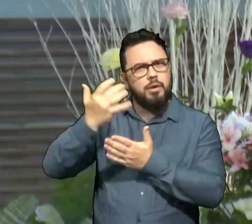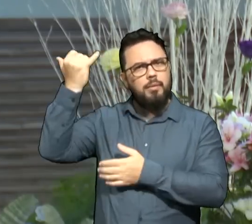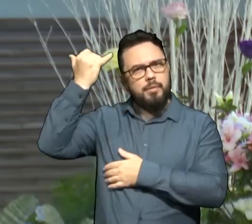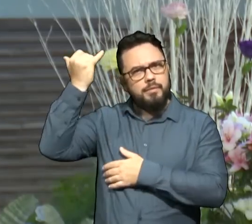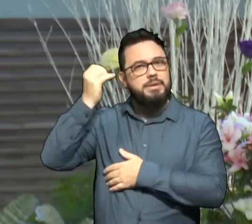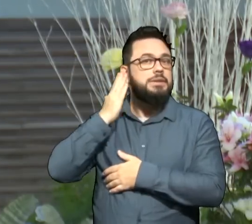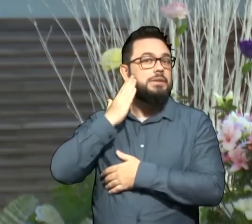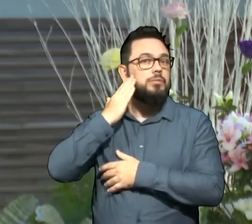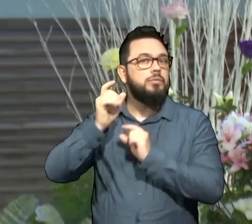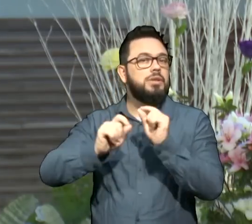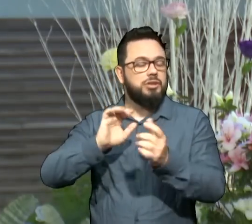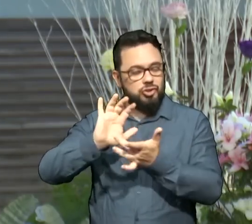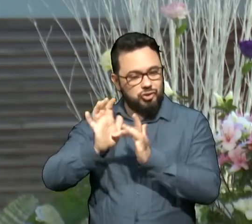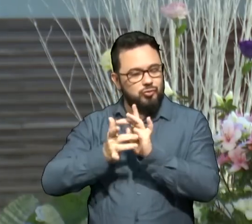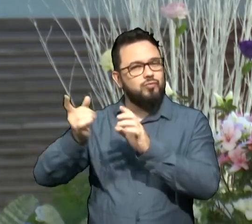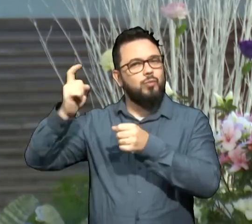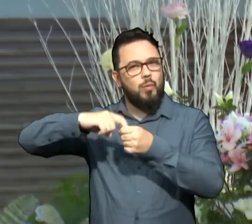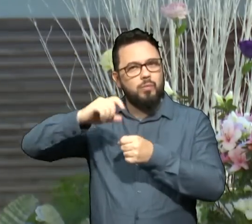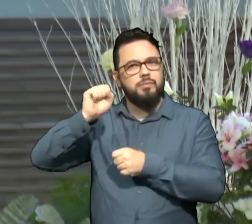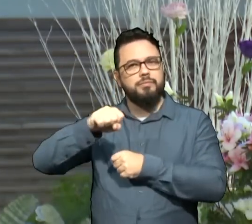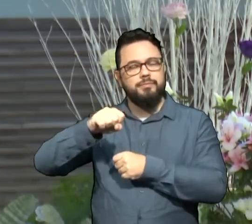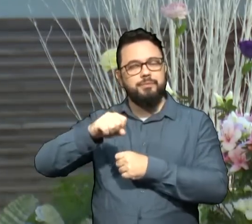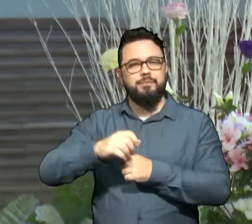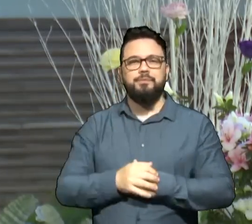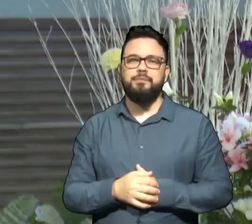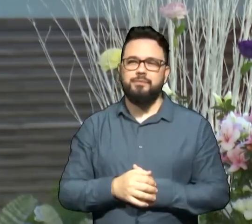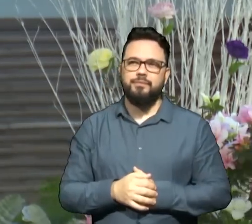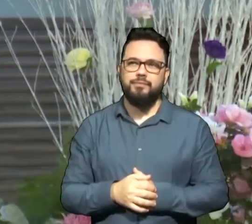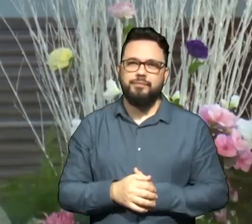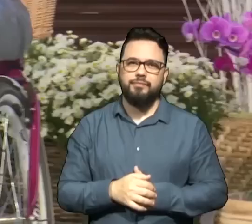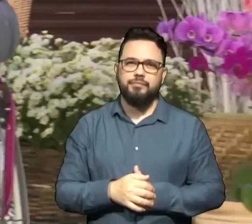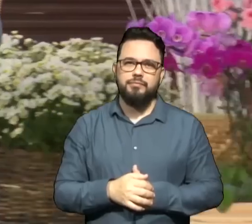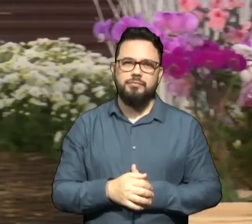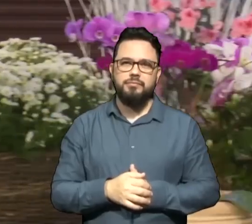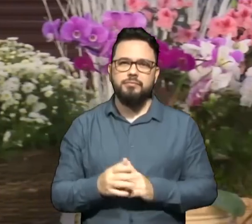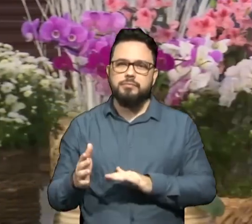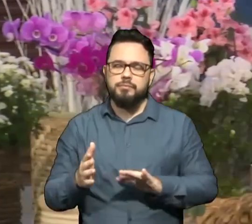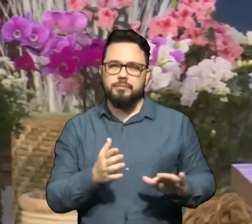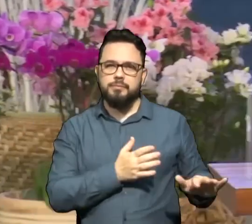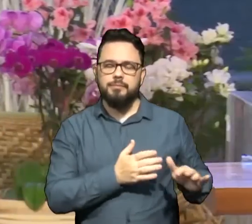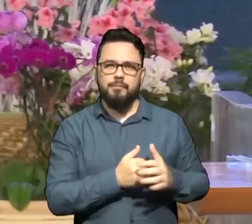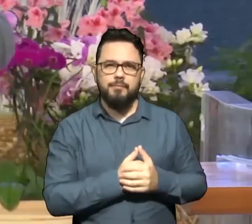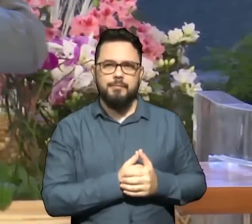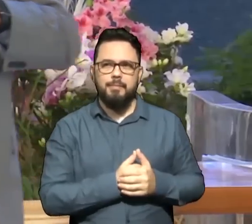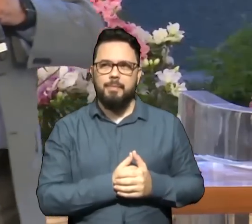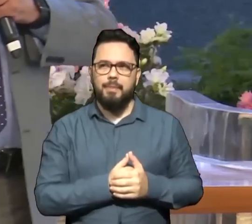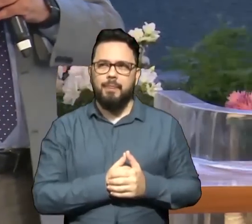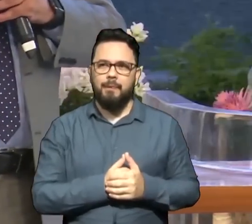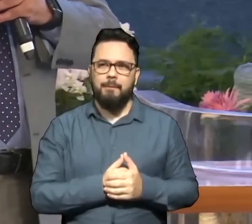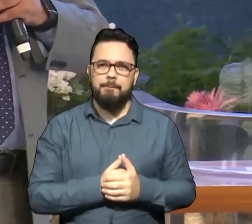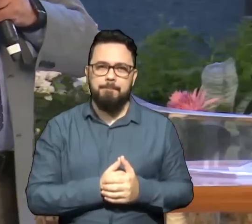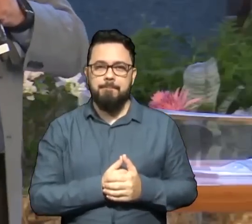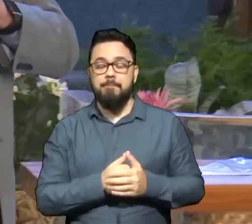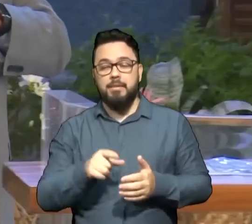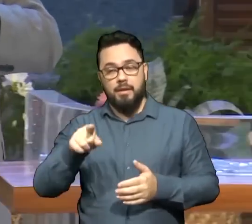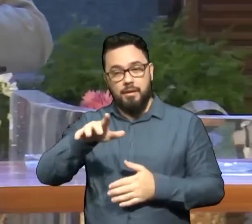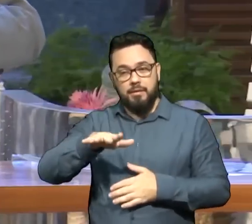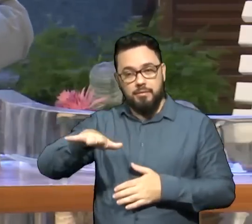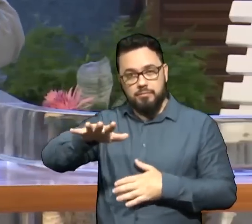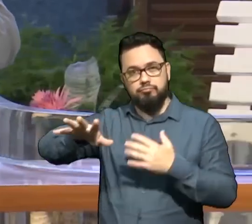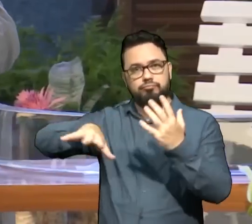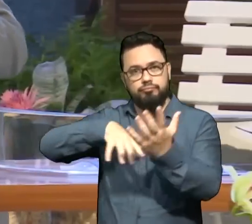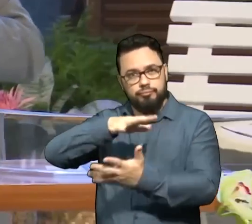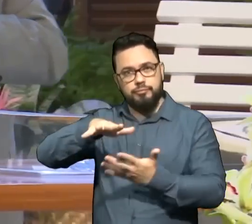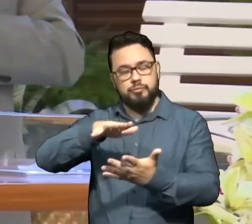uma época de oportunismo é nesse nesse ambiente Nesse contexto que João surge Dea